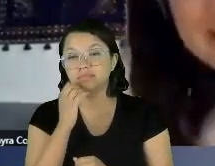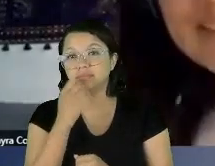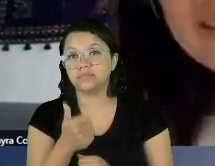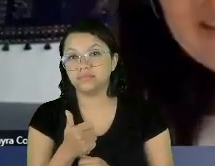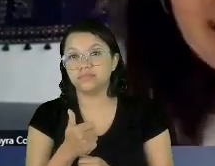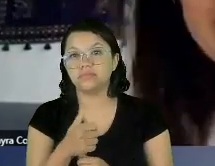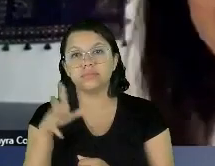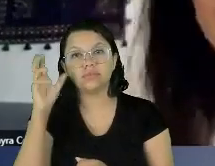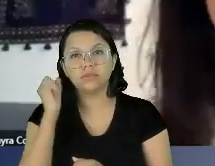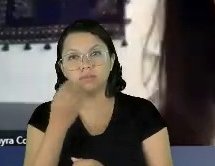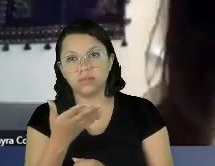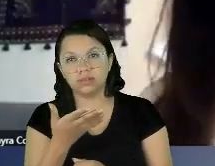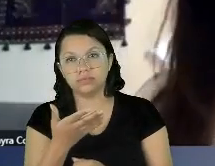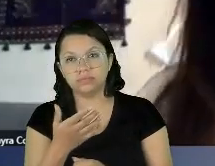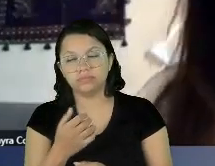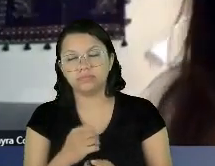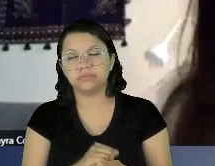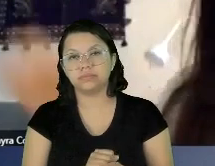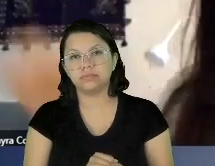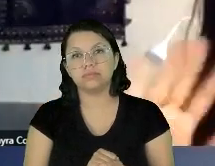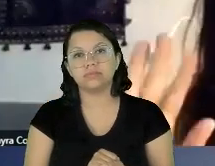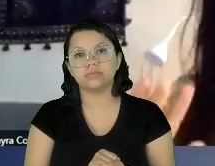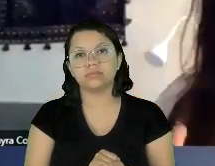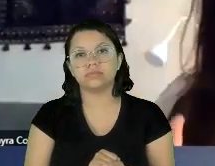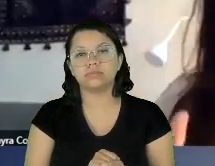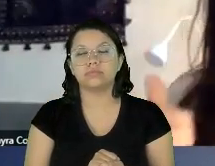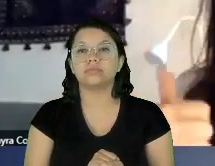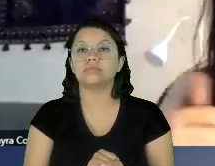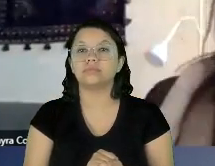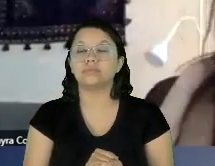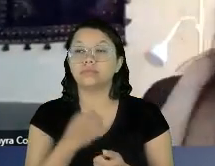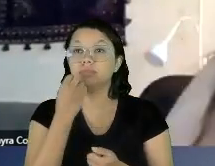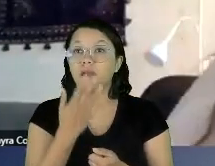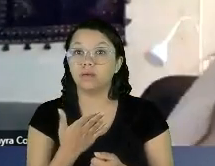mesmo. Olá. Vocês me ouvem bem?